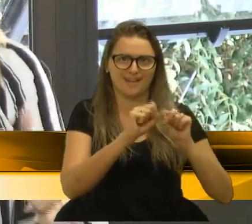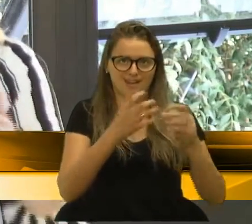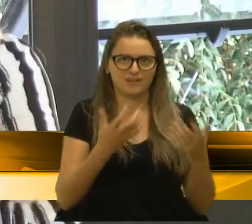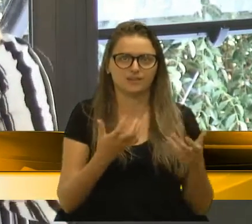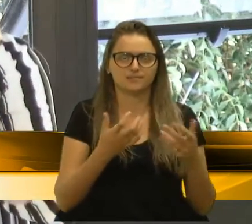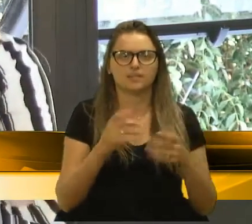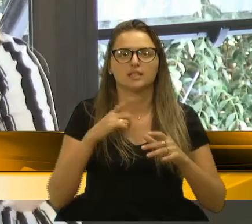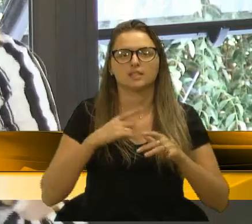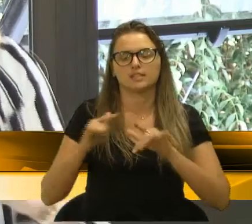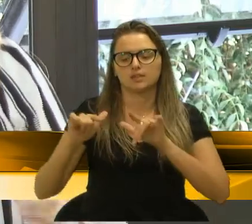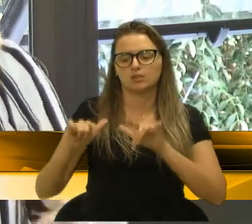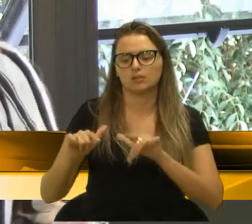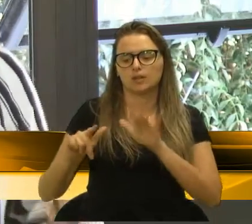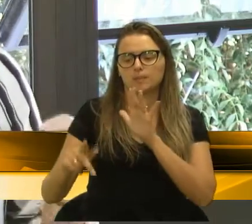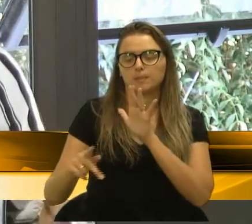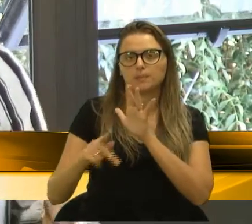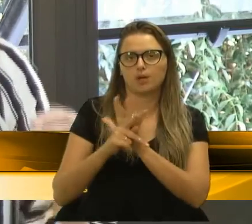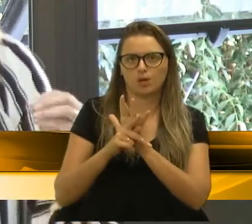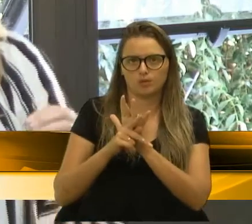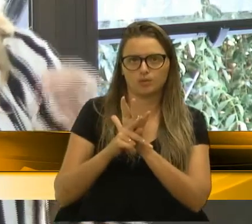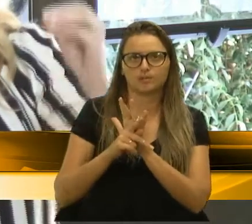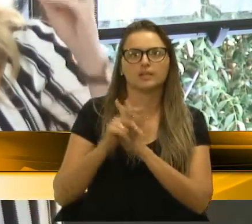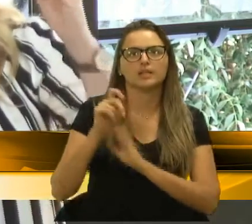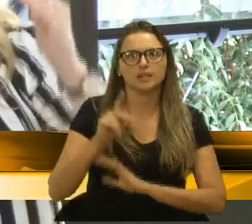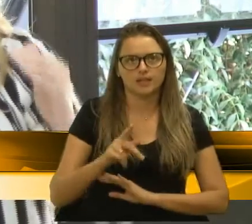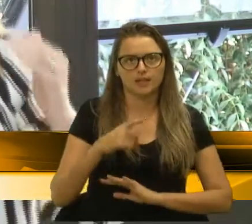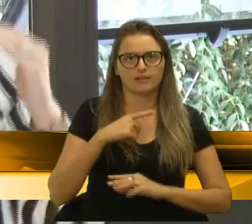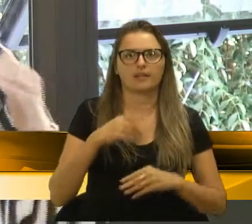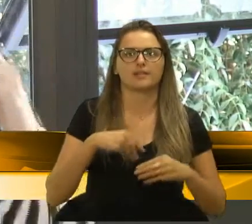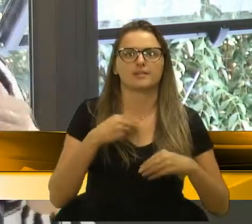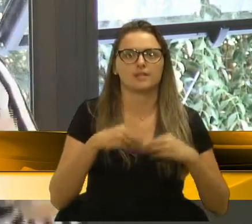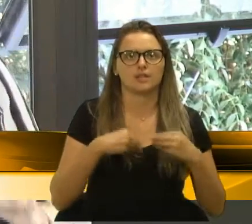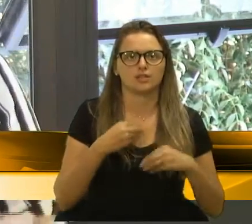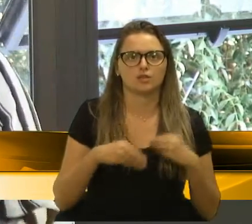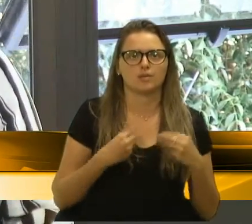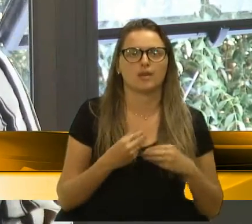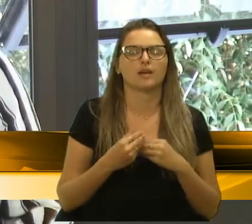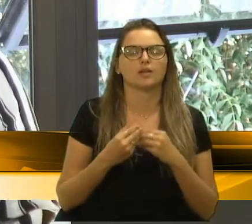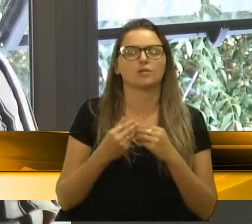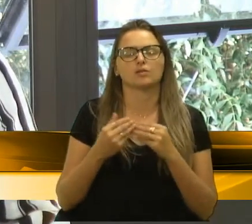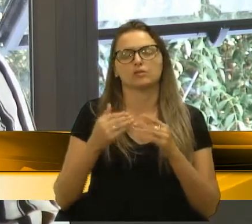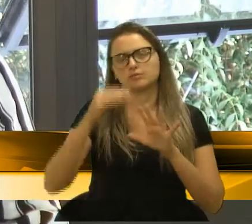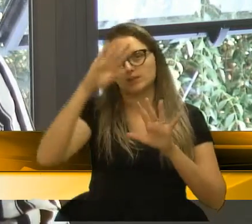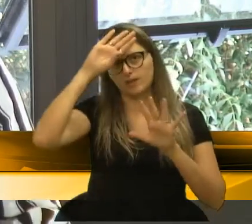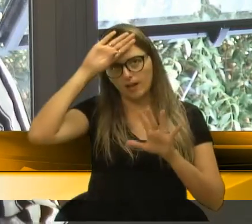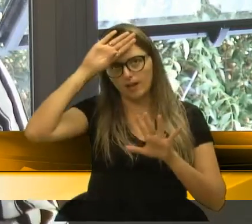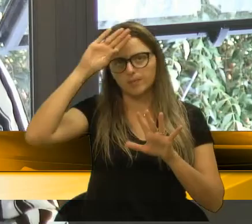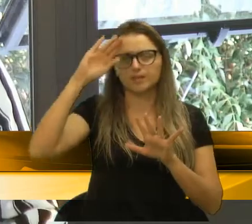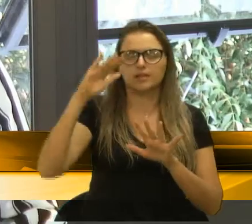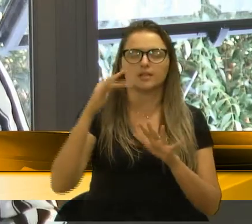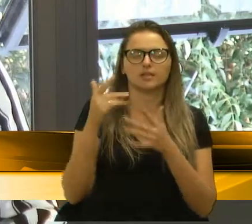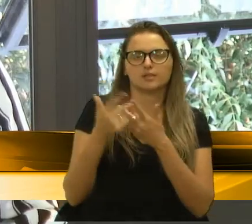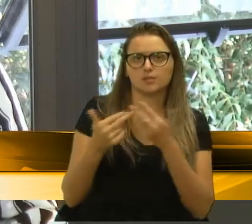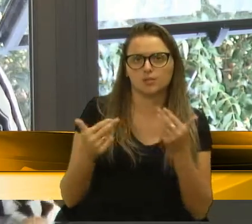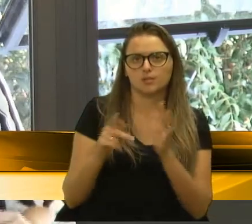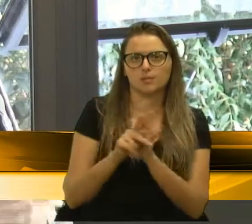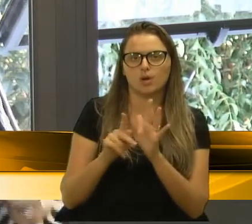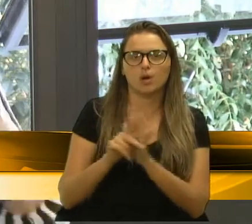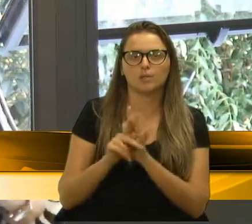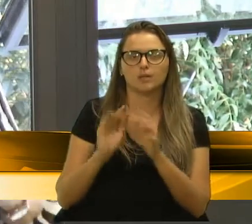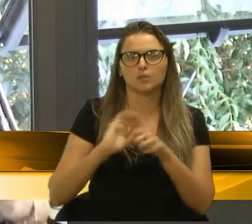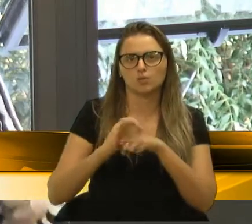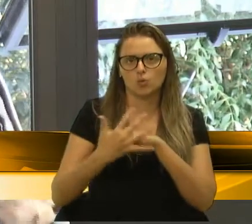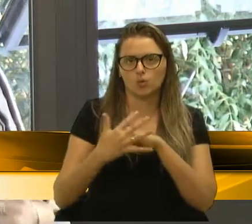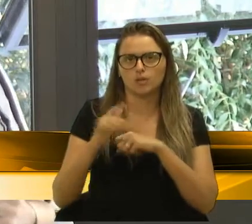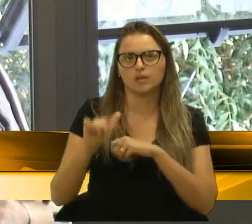um lugar específico e dizer, ó, quem tiver com sintomas A, B, C, né, porque aí também é uma forma de educar, porque aí é a